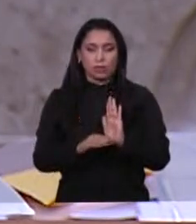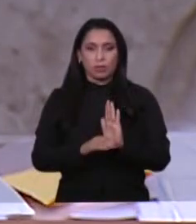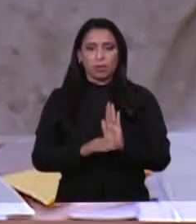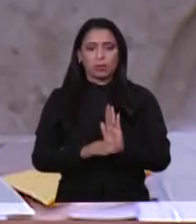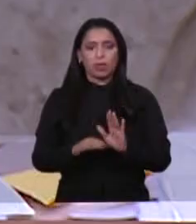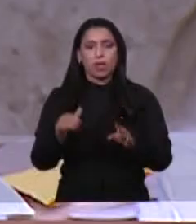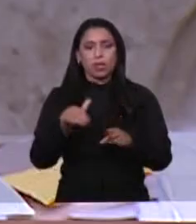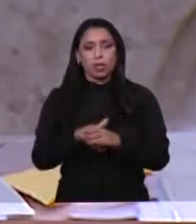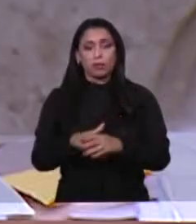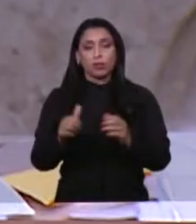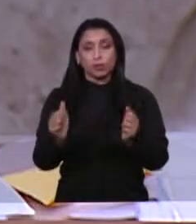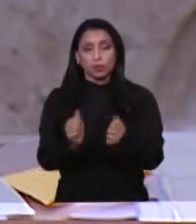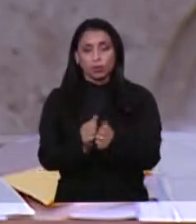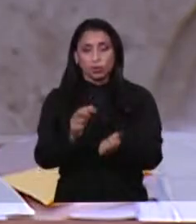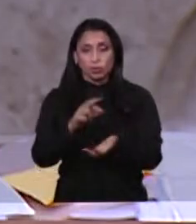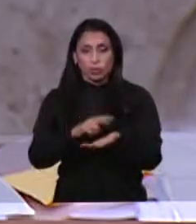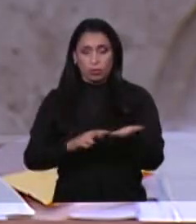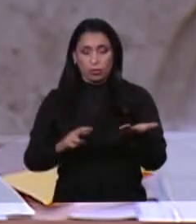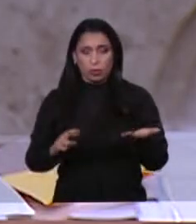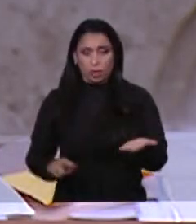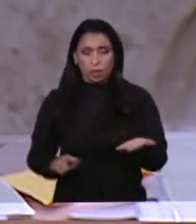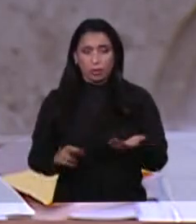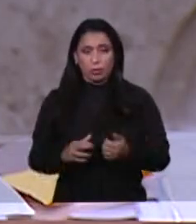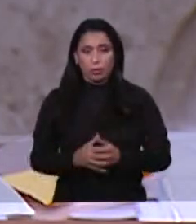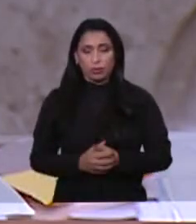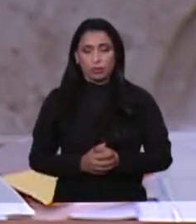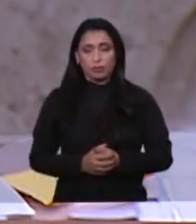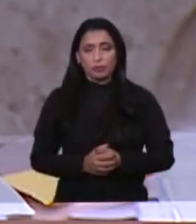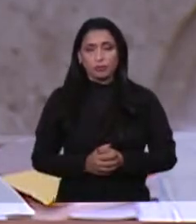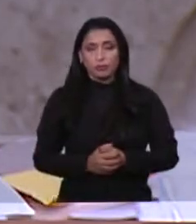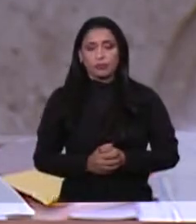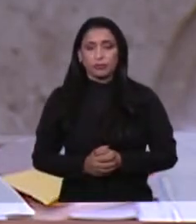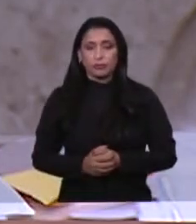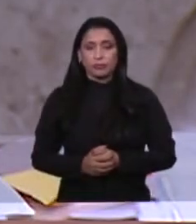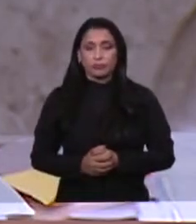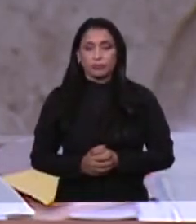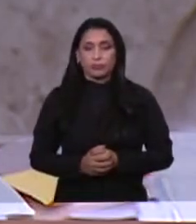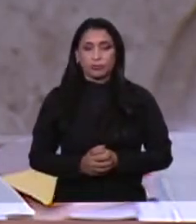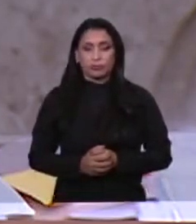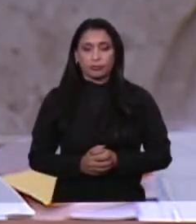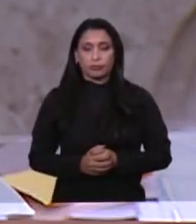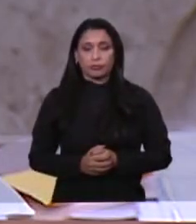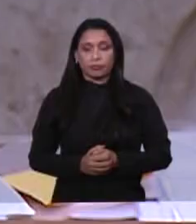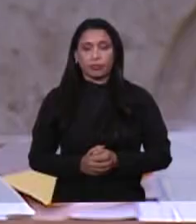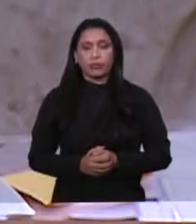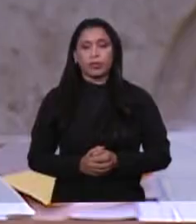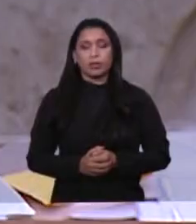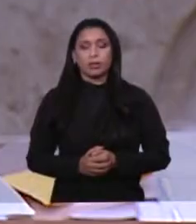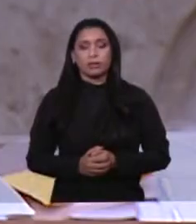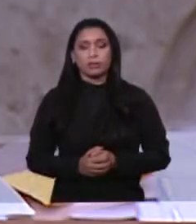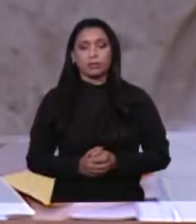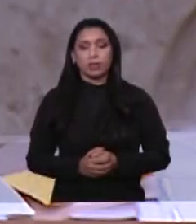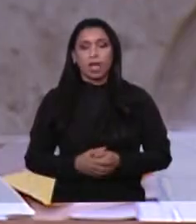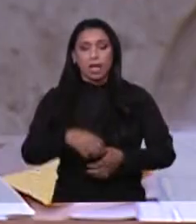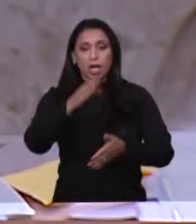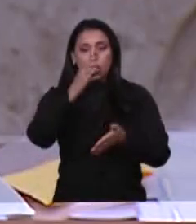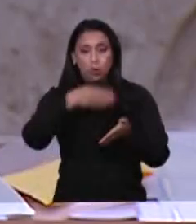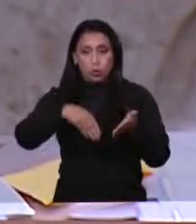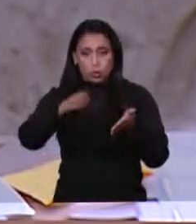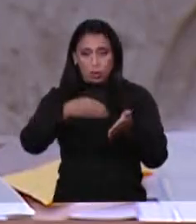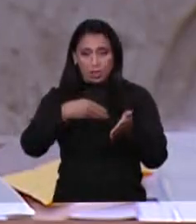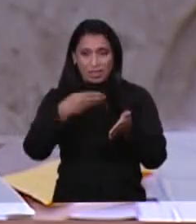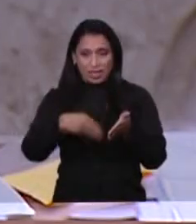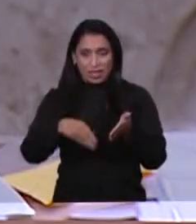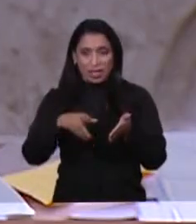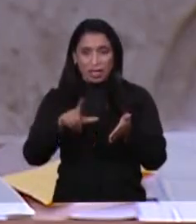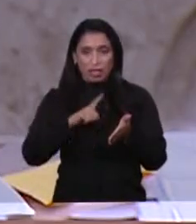acompanho o relator no que diz com a rejeição da arguida nulidade por uma